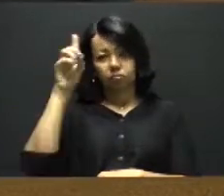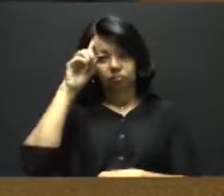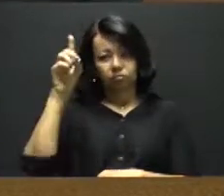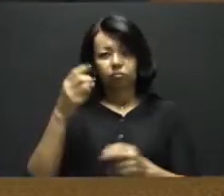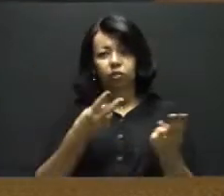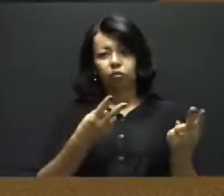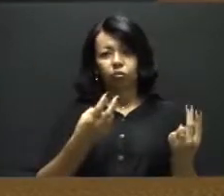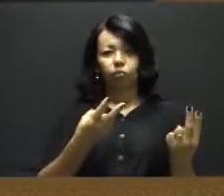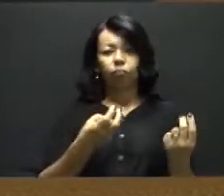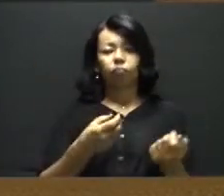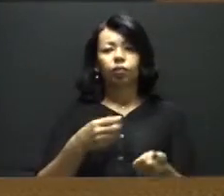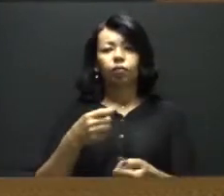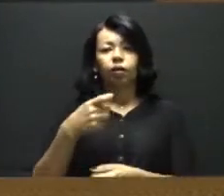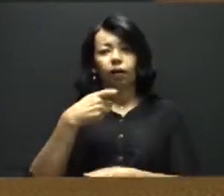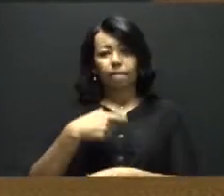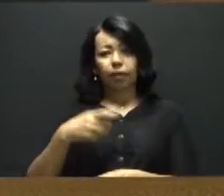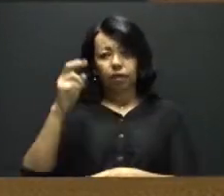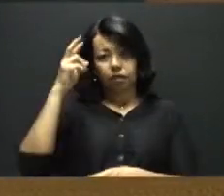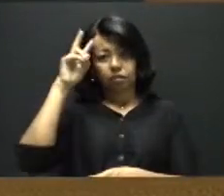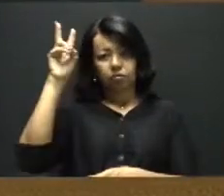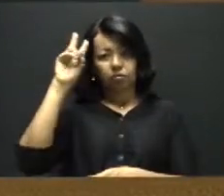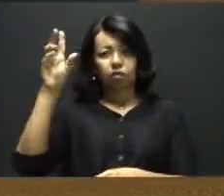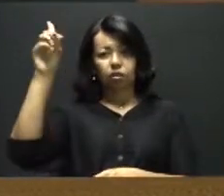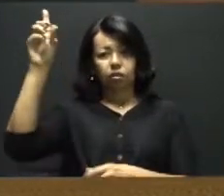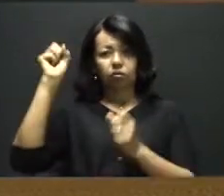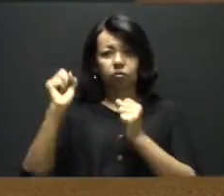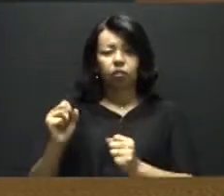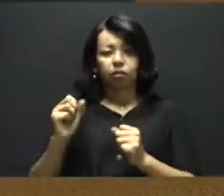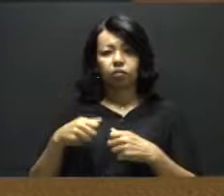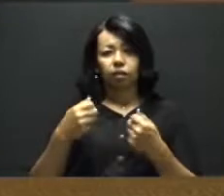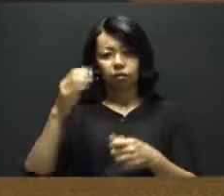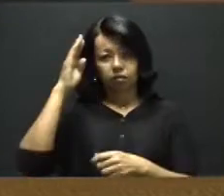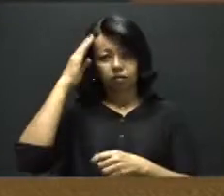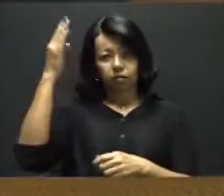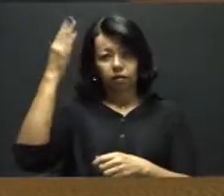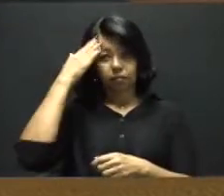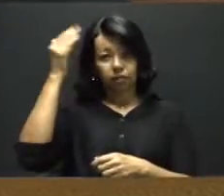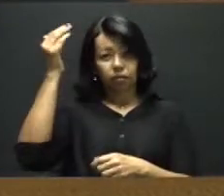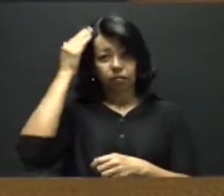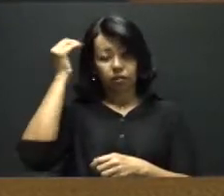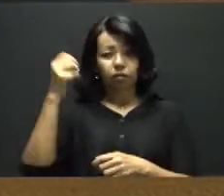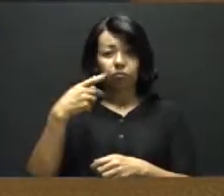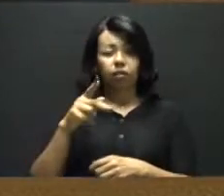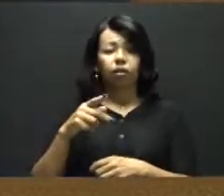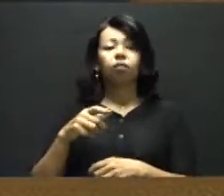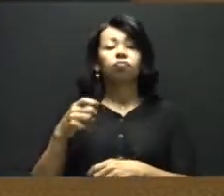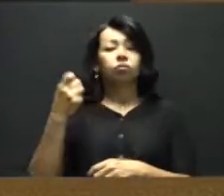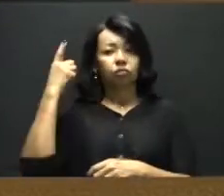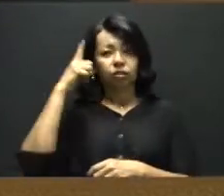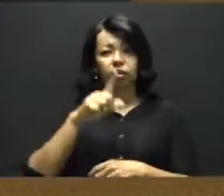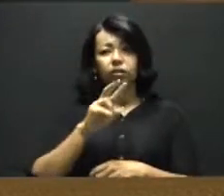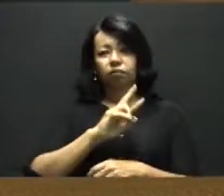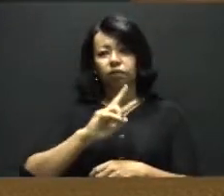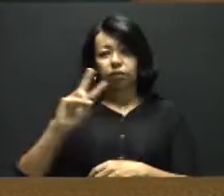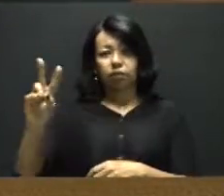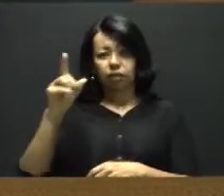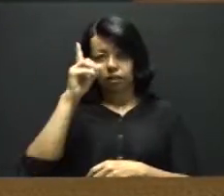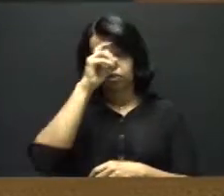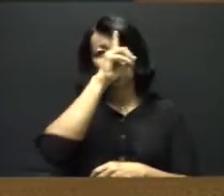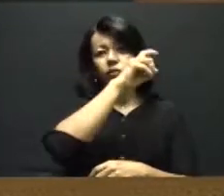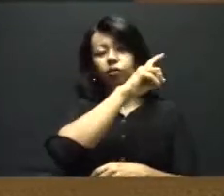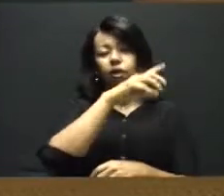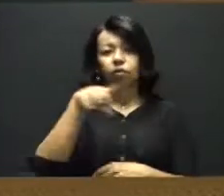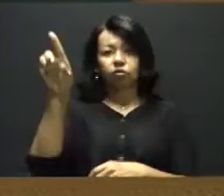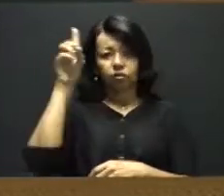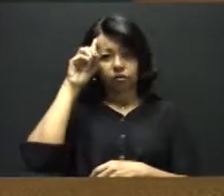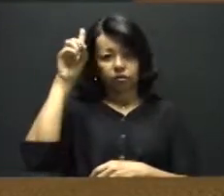minha história que deus possa dar sabedoria para elas inventarem os obstáculos diários quero agradecer a